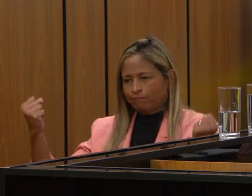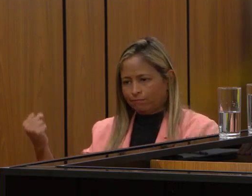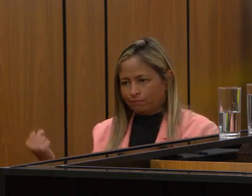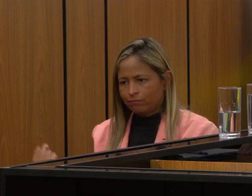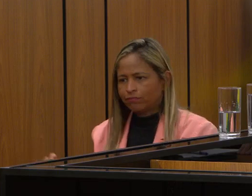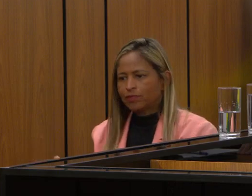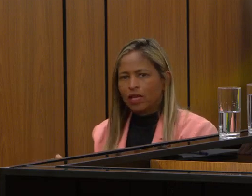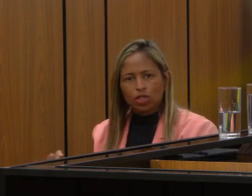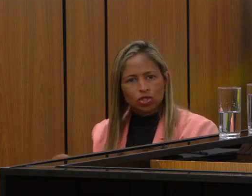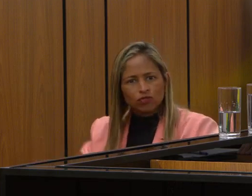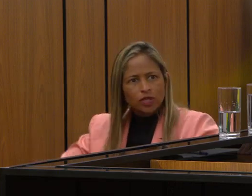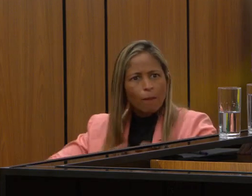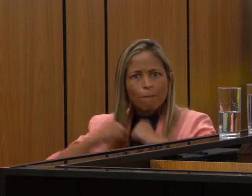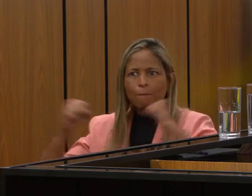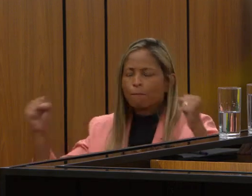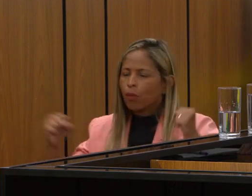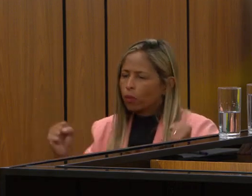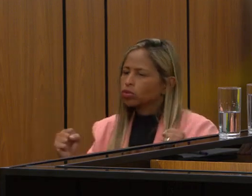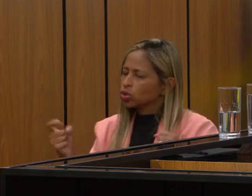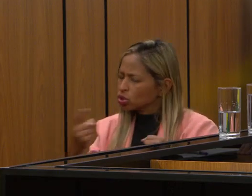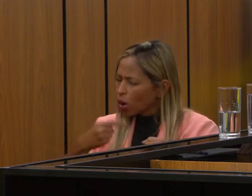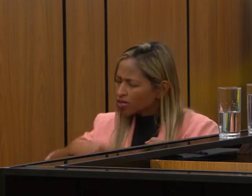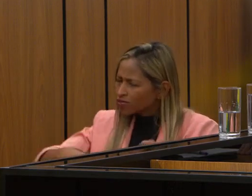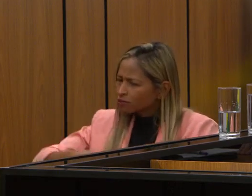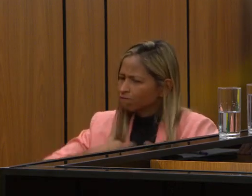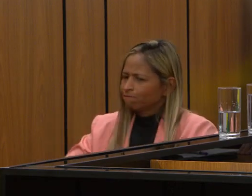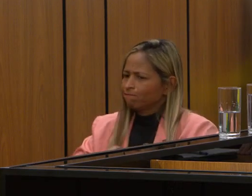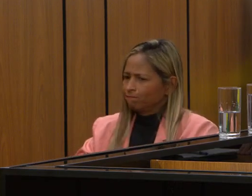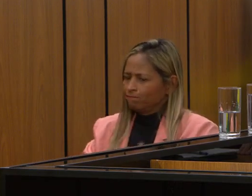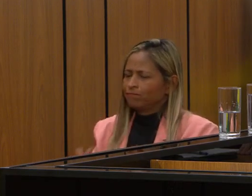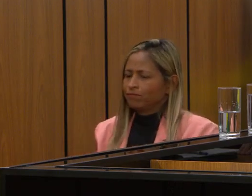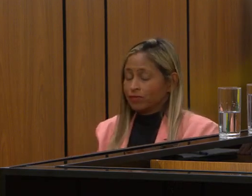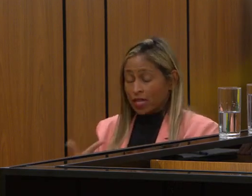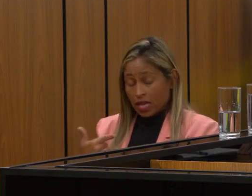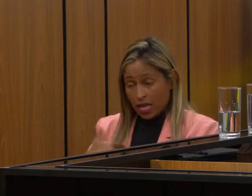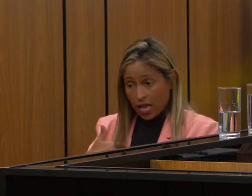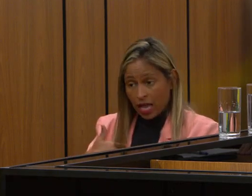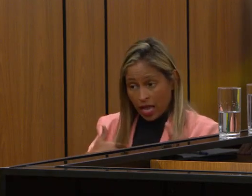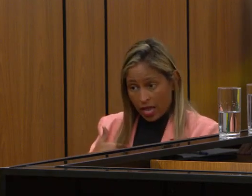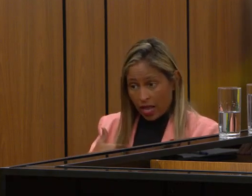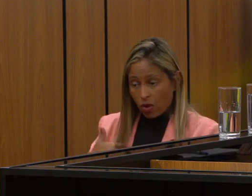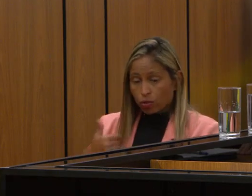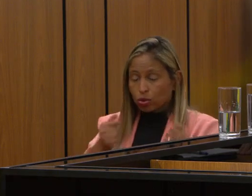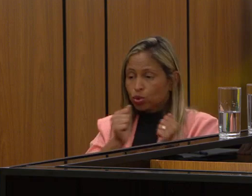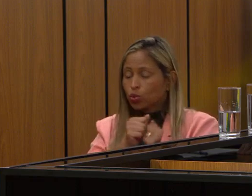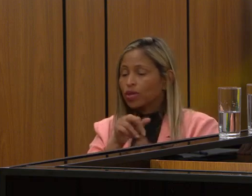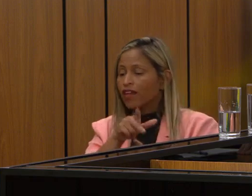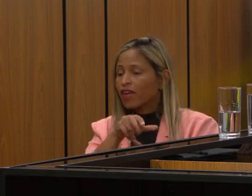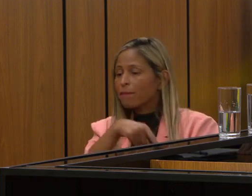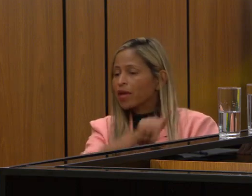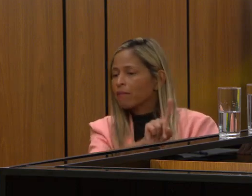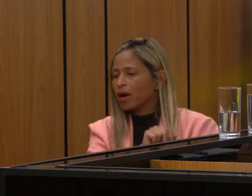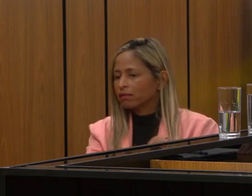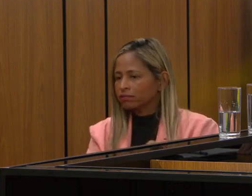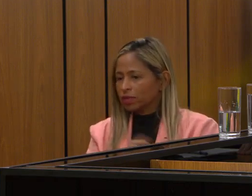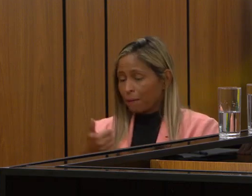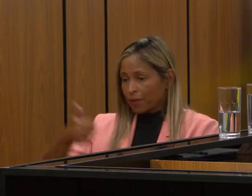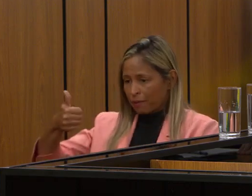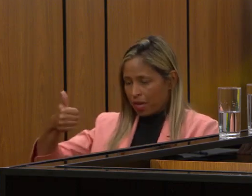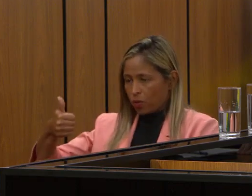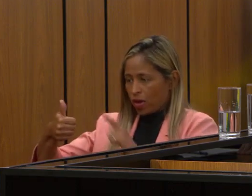antiguinação da gente é grande e eu ainda levei a minha irmã né eu fui